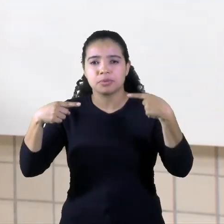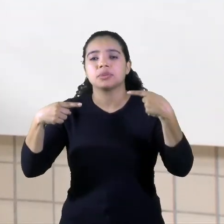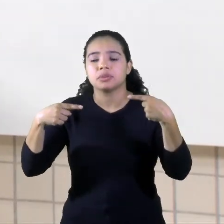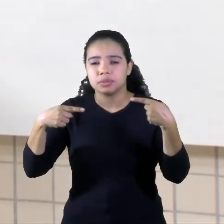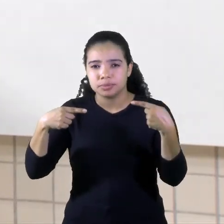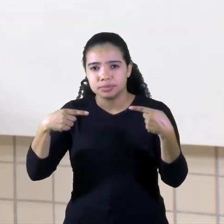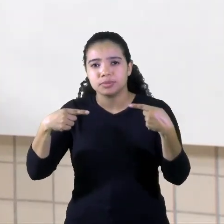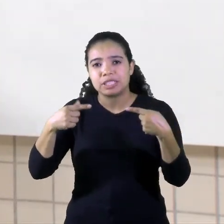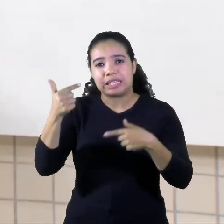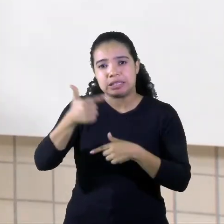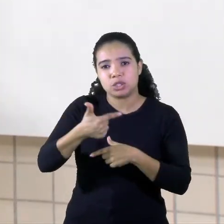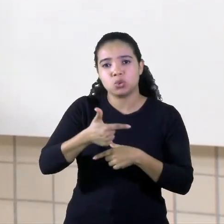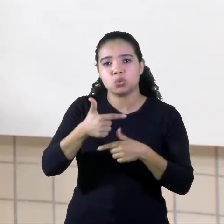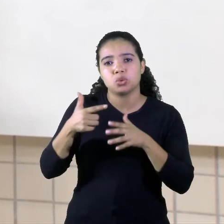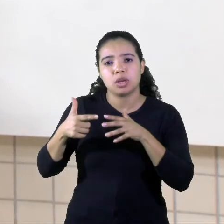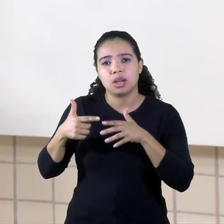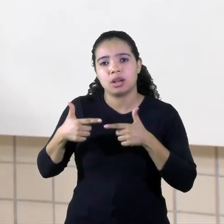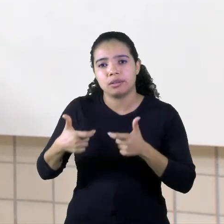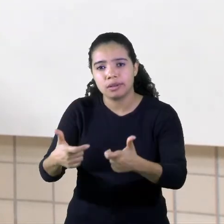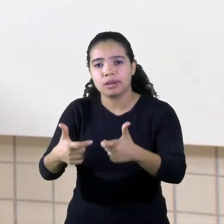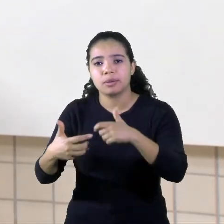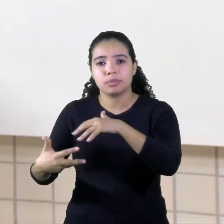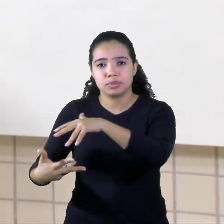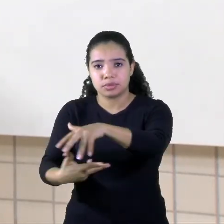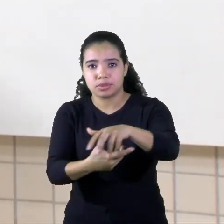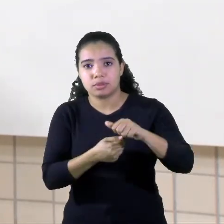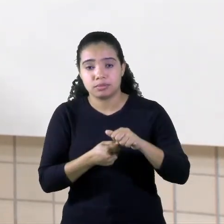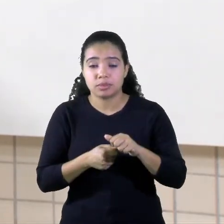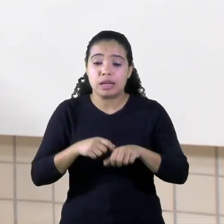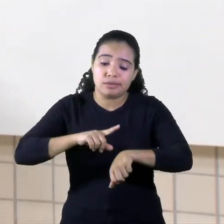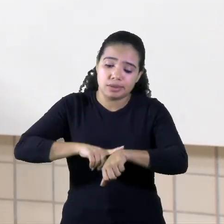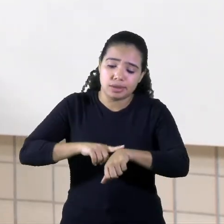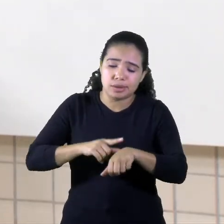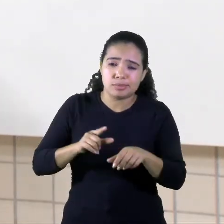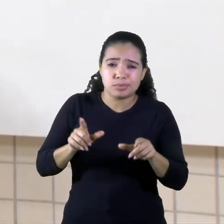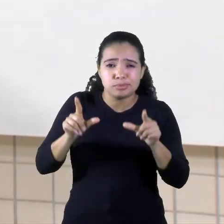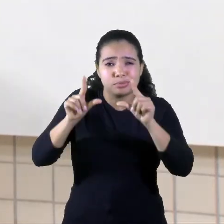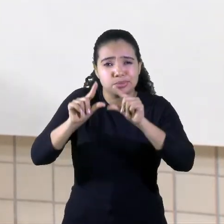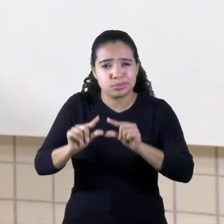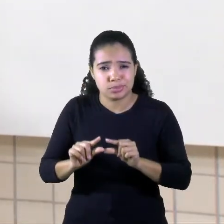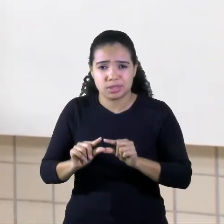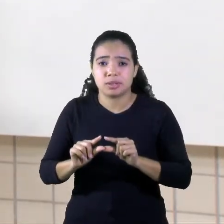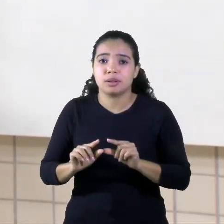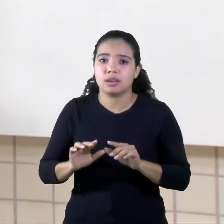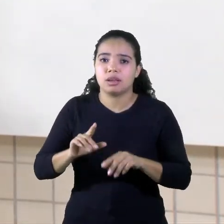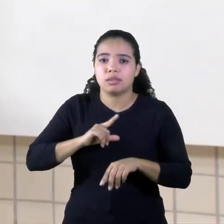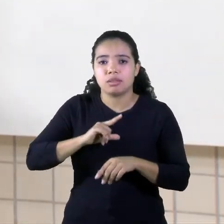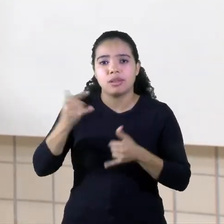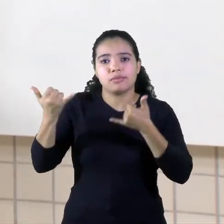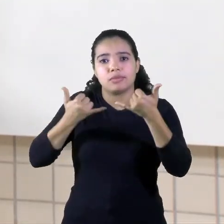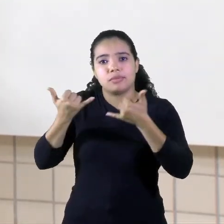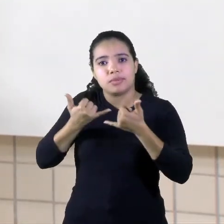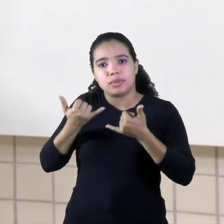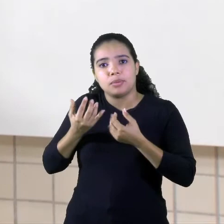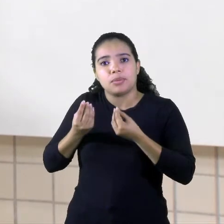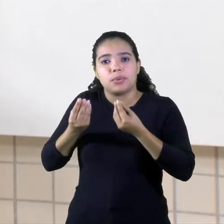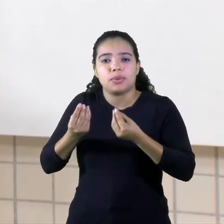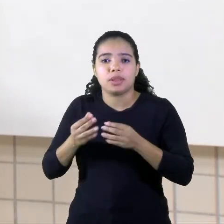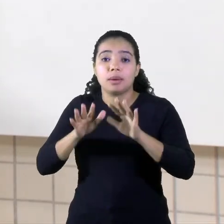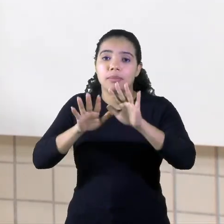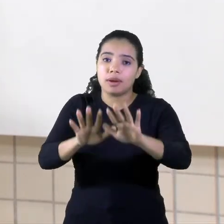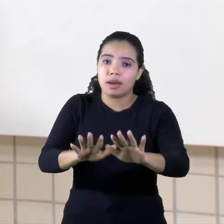de Segunda Guerra Mundial. Gente, o nosso tempo é curto, nós temos muitas informações para falar,